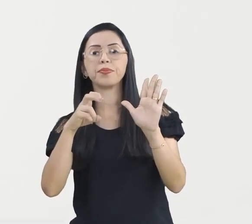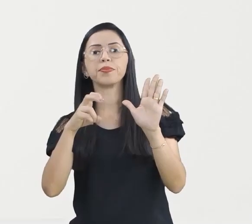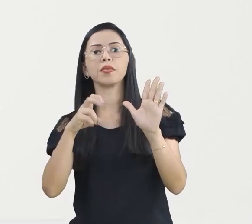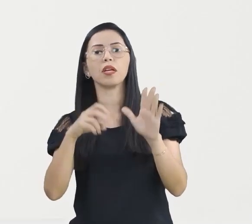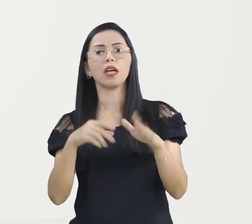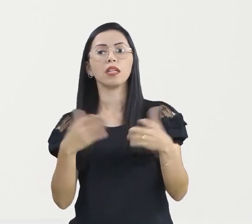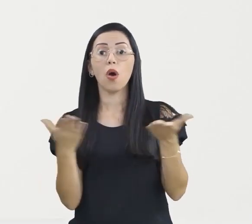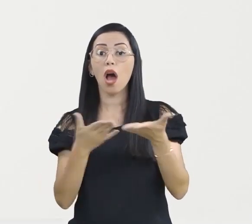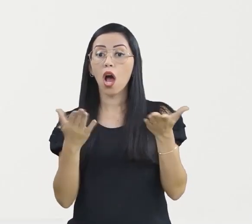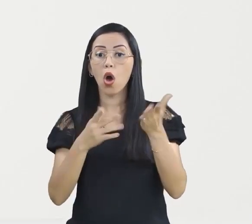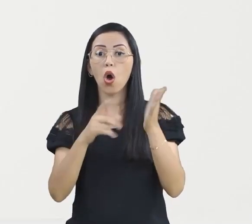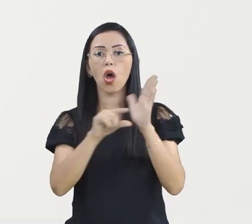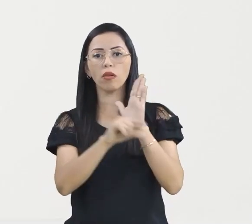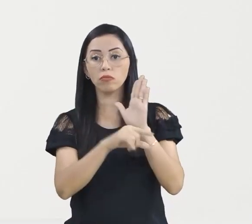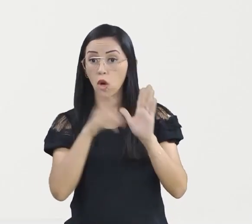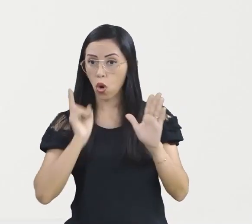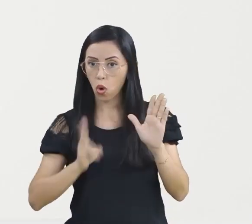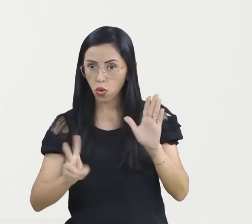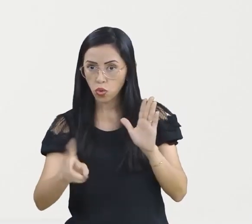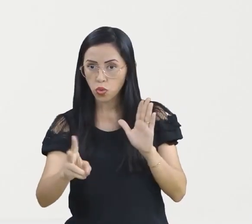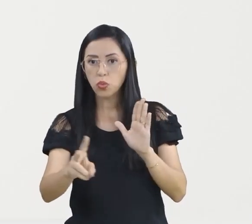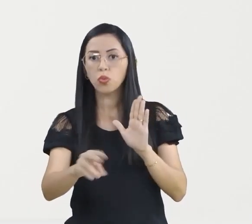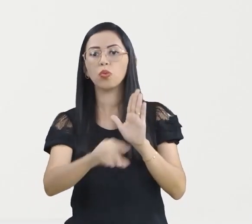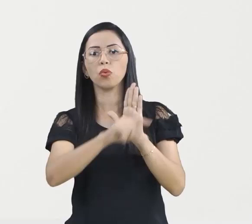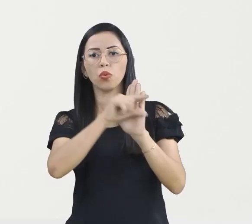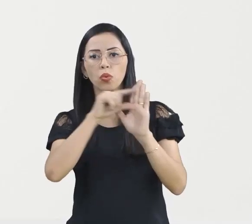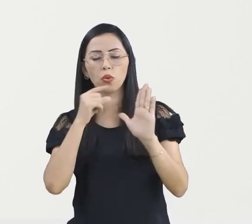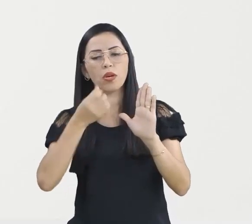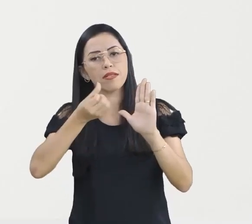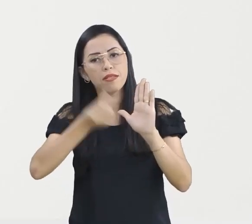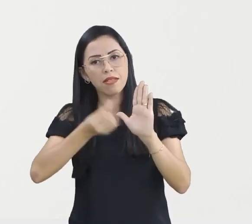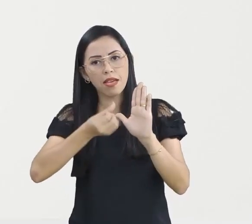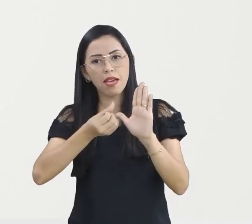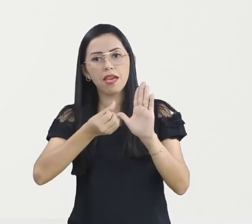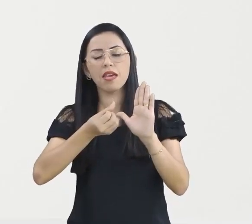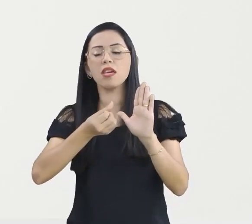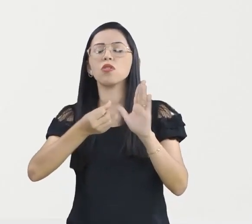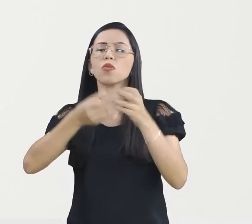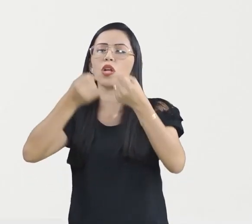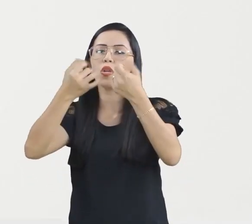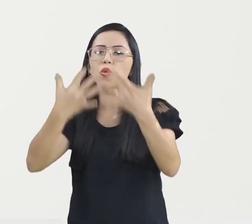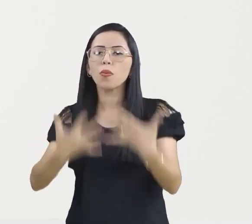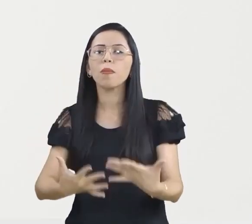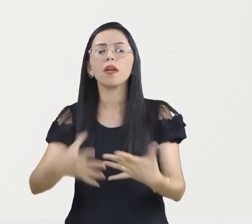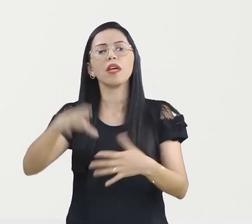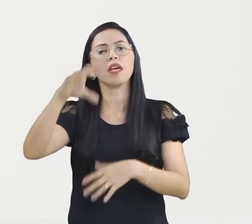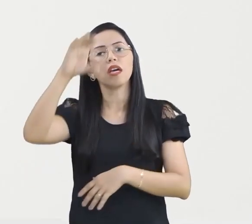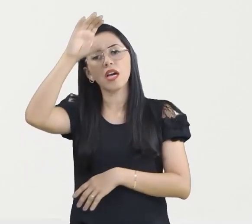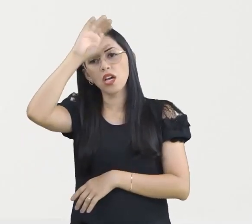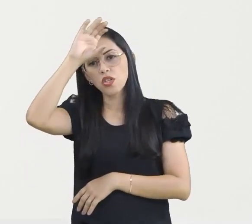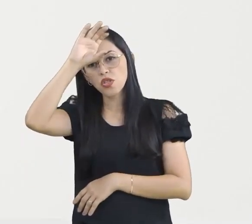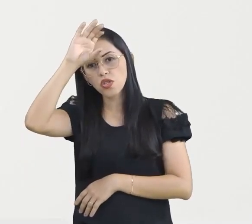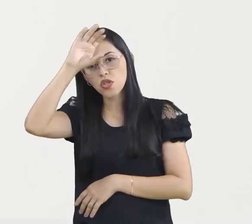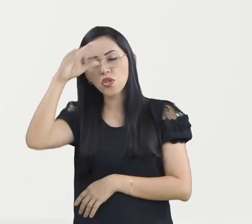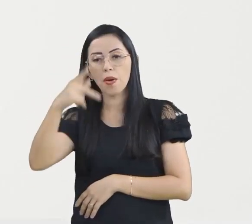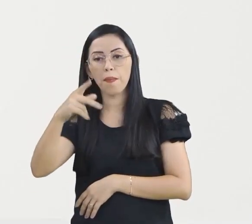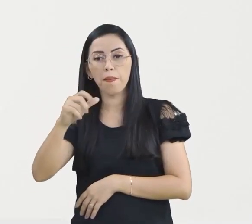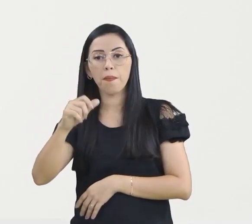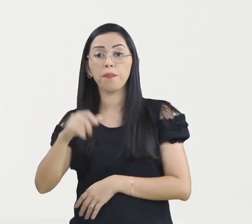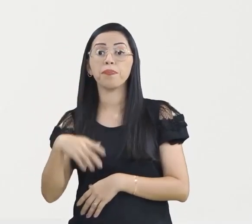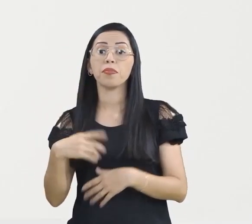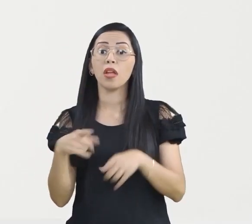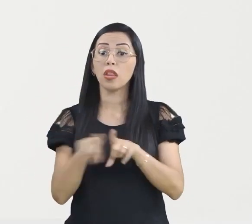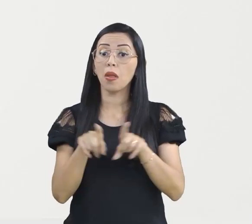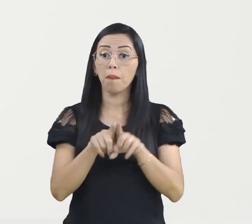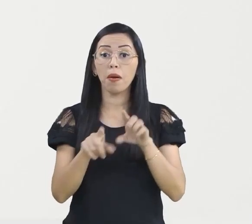Vamos para o sexto parágrafo. A tia, ele fala da tia, que ele chama a profissional de tia. Ele